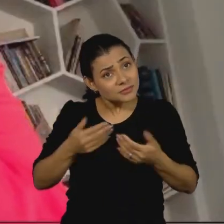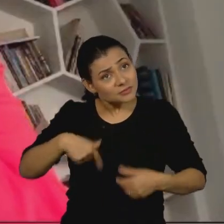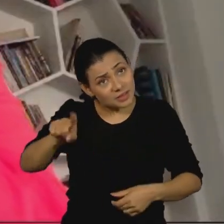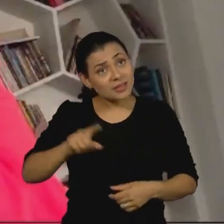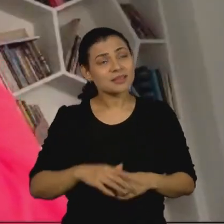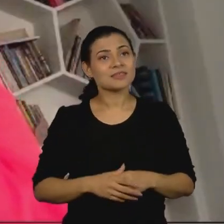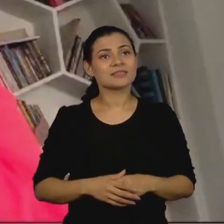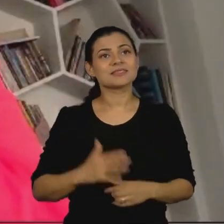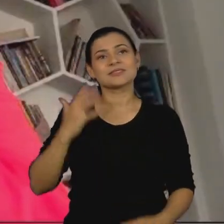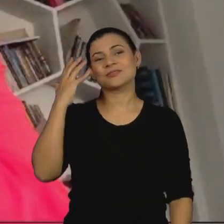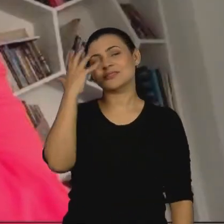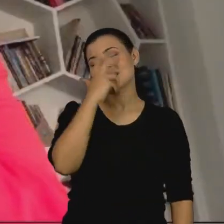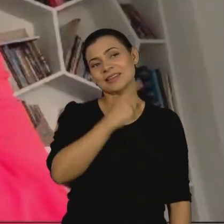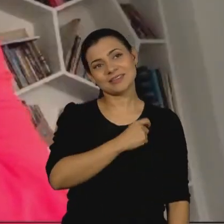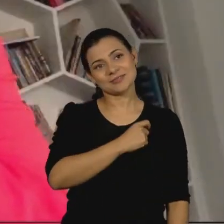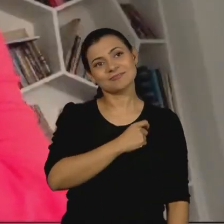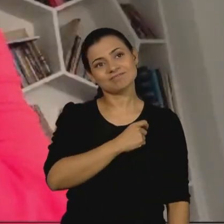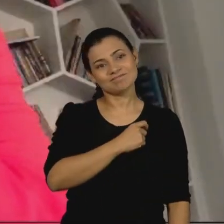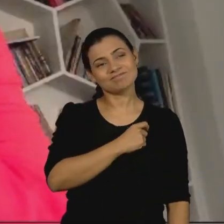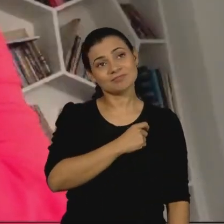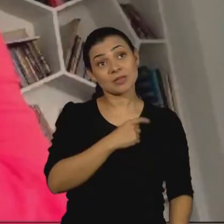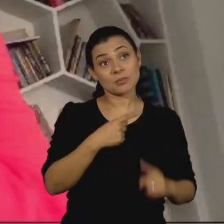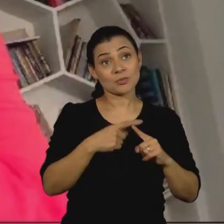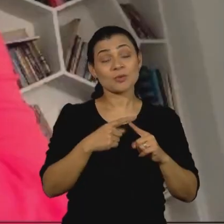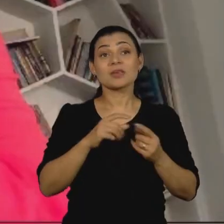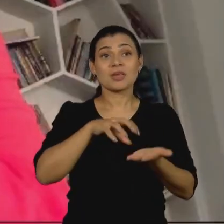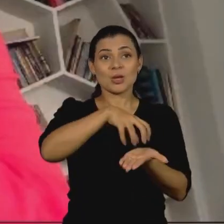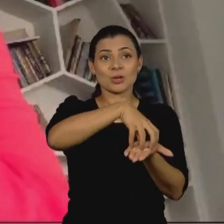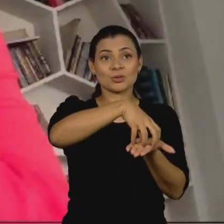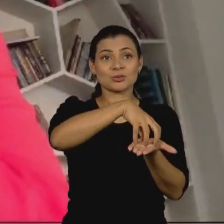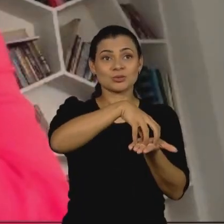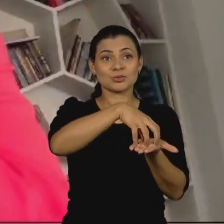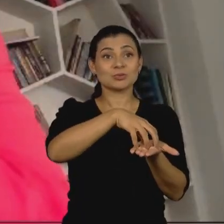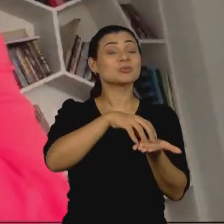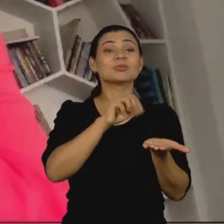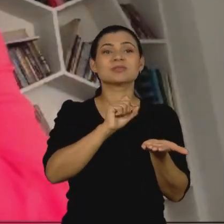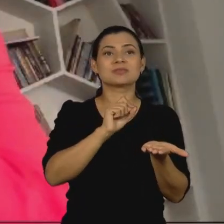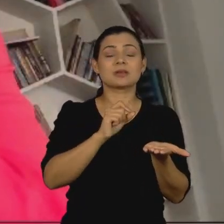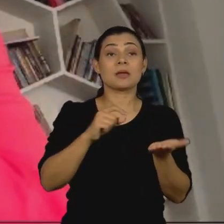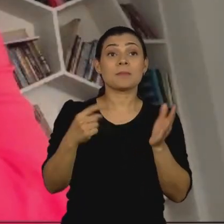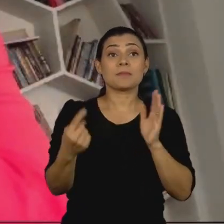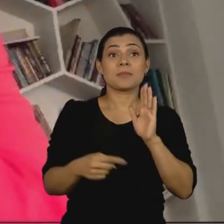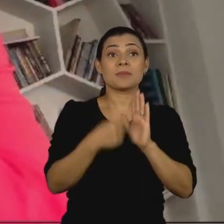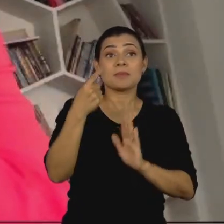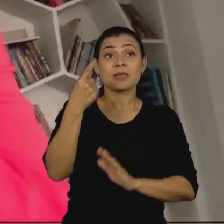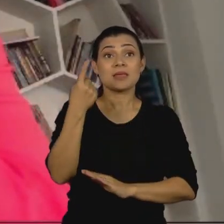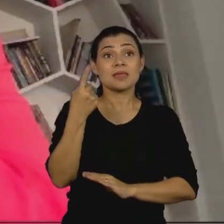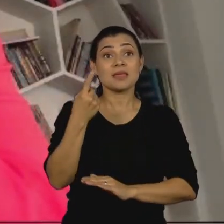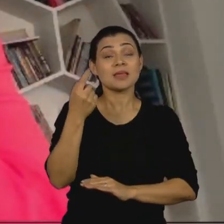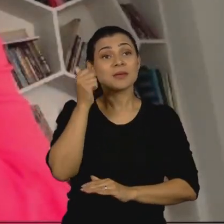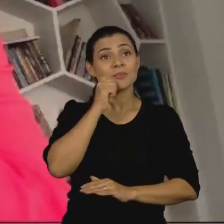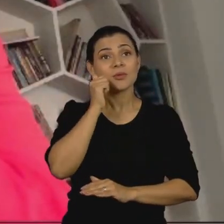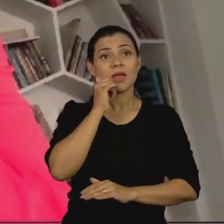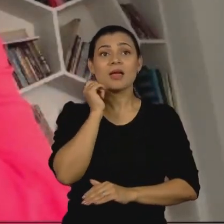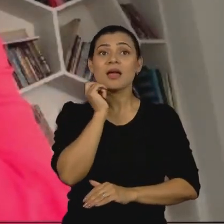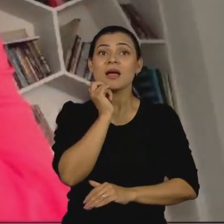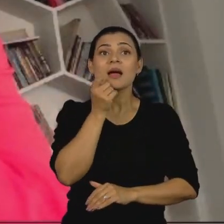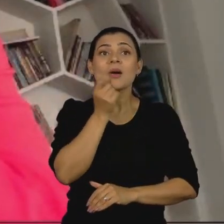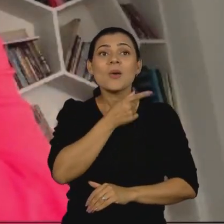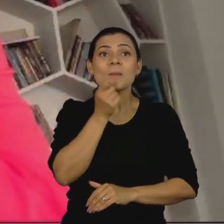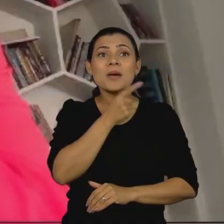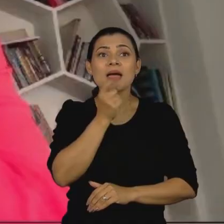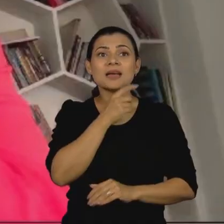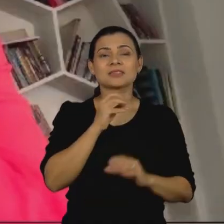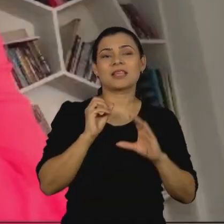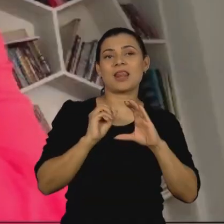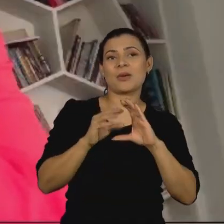E foi lindo, porque o Cuscuz na Mão hoje eu sou a primeira mulher a ter um especial de comédia na Globo, né? Tá no